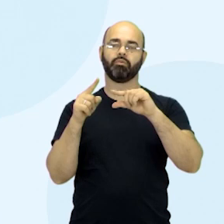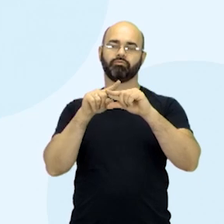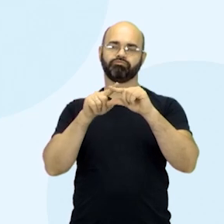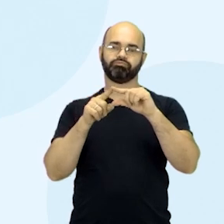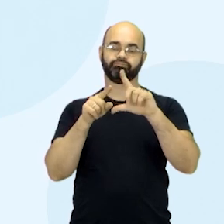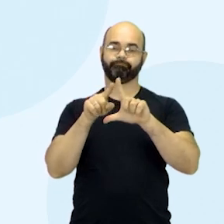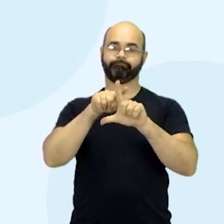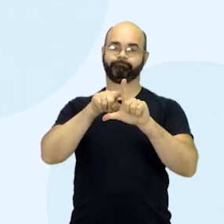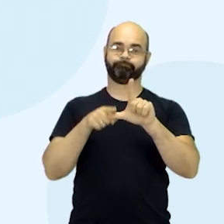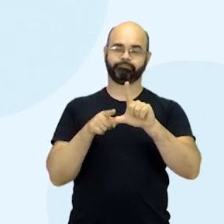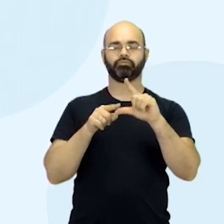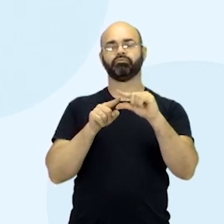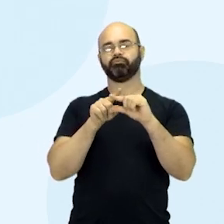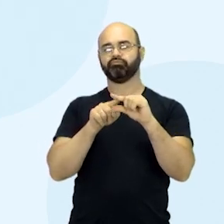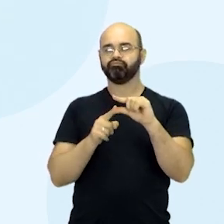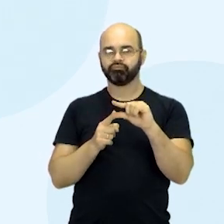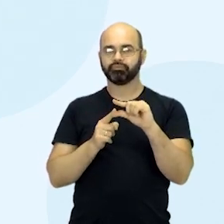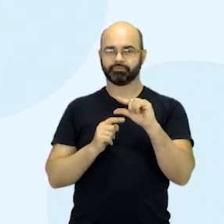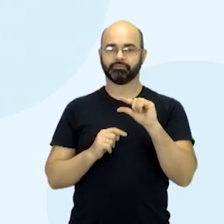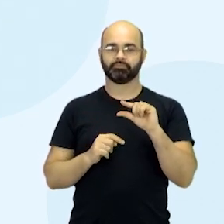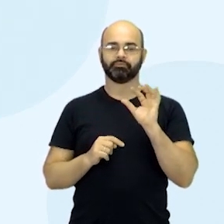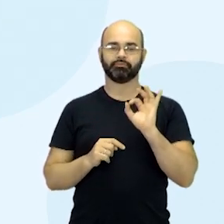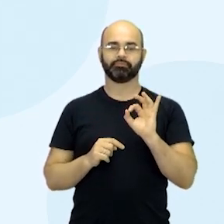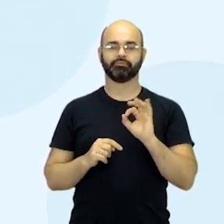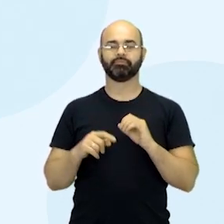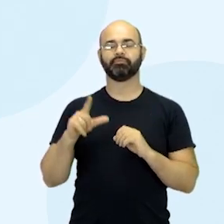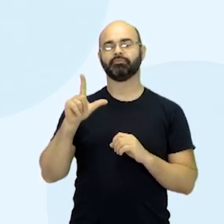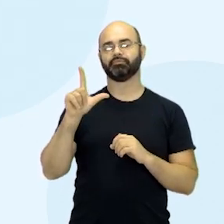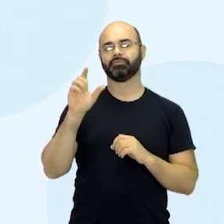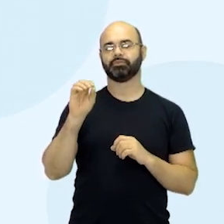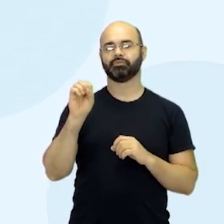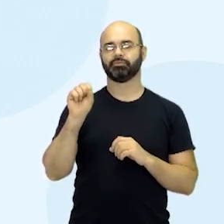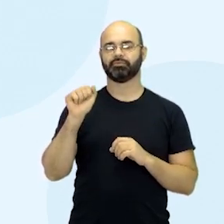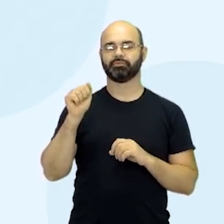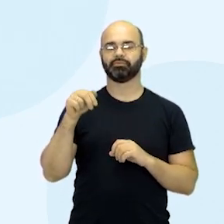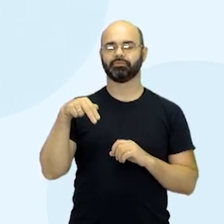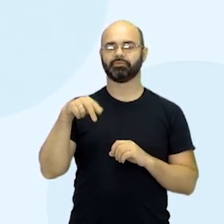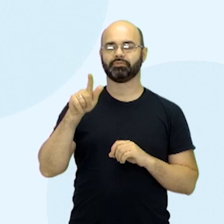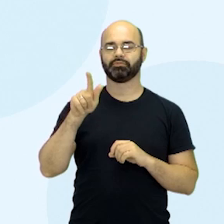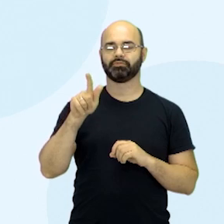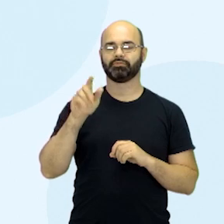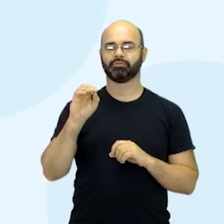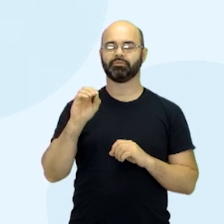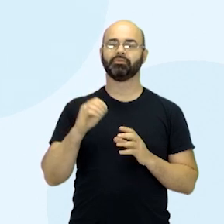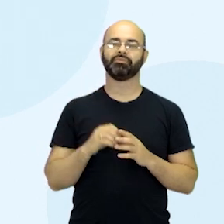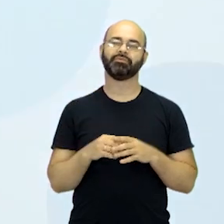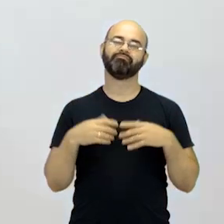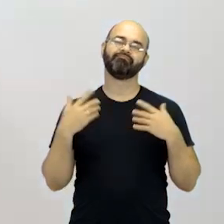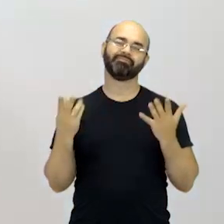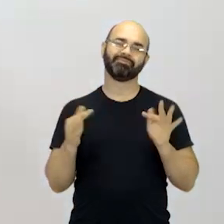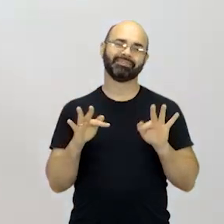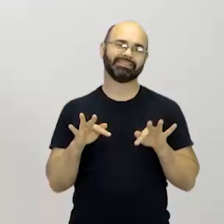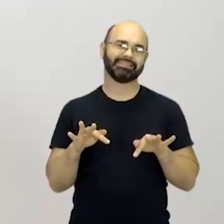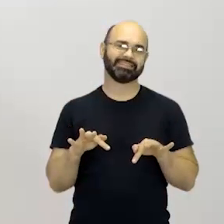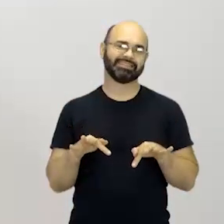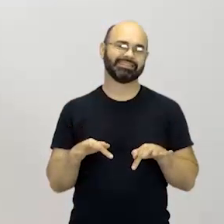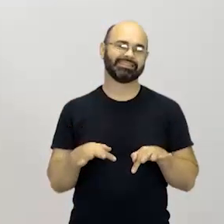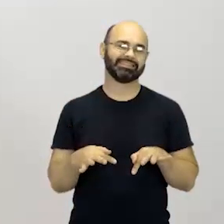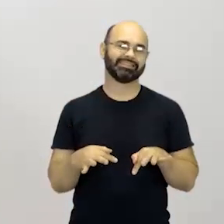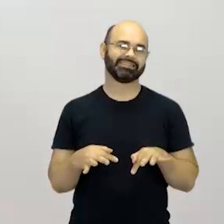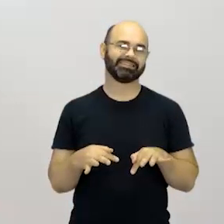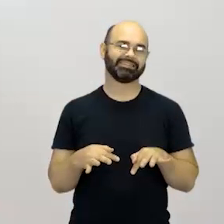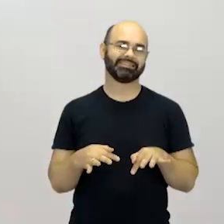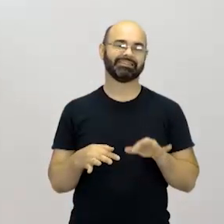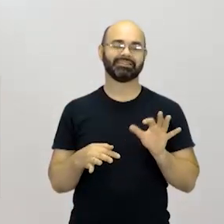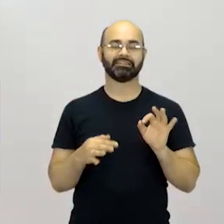né? Isso. Então, no caso aí, teria que ser o losango, né? Gente, tá chegando ao fim. Ah, que pena.